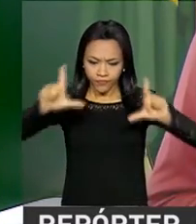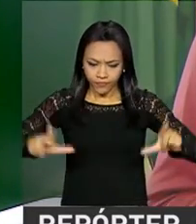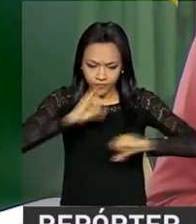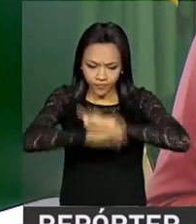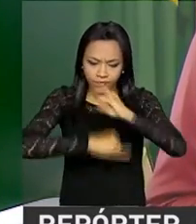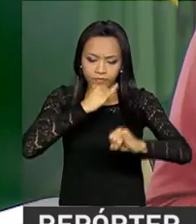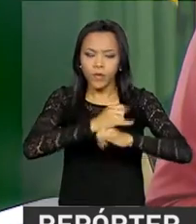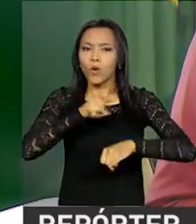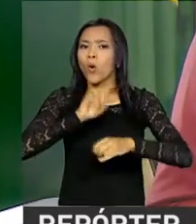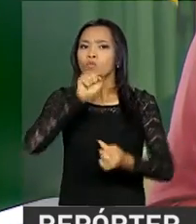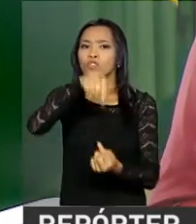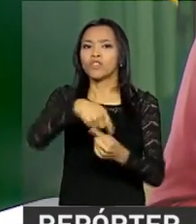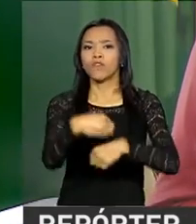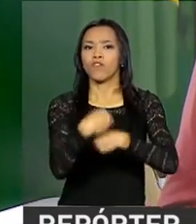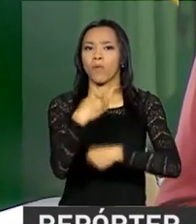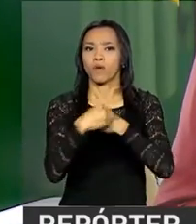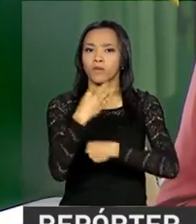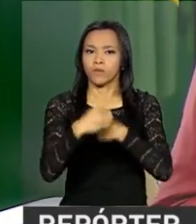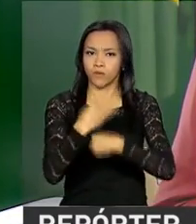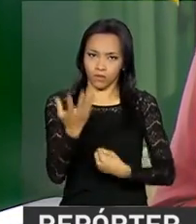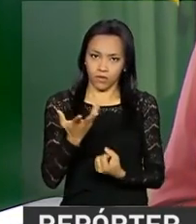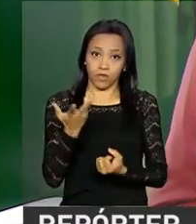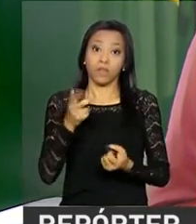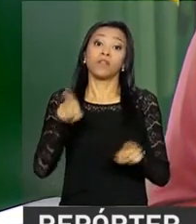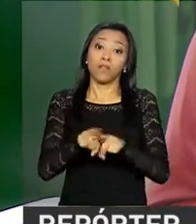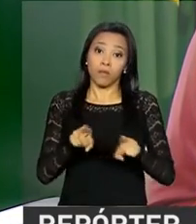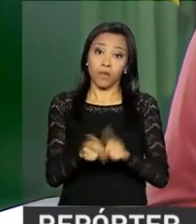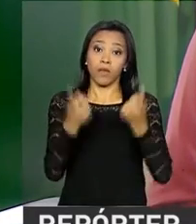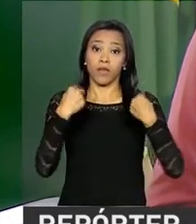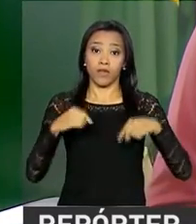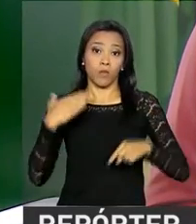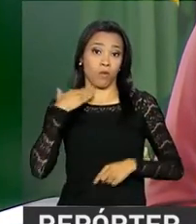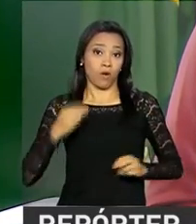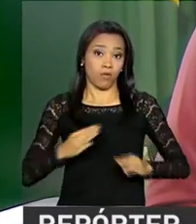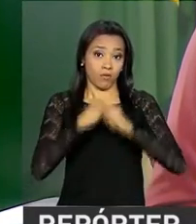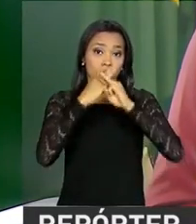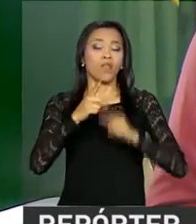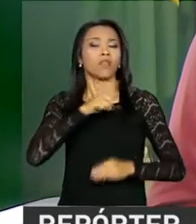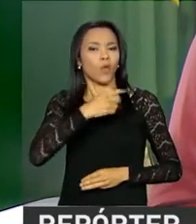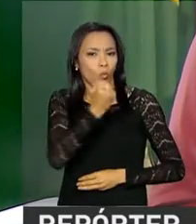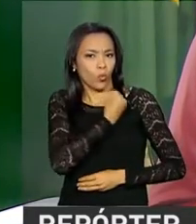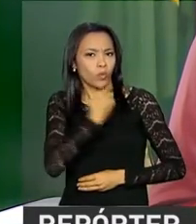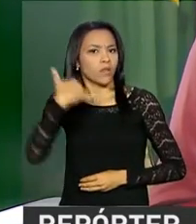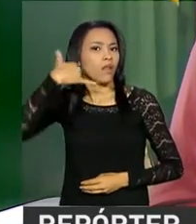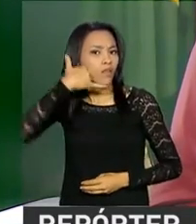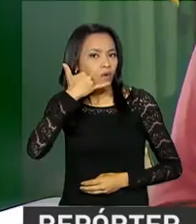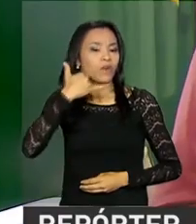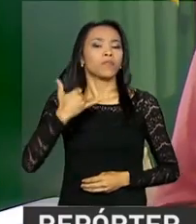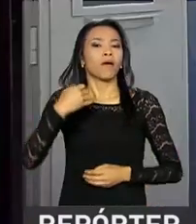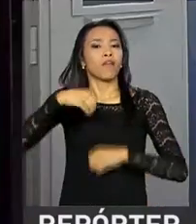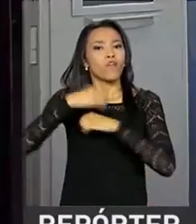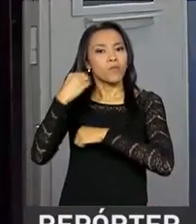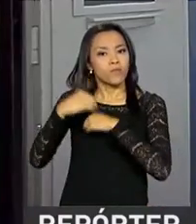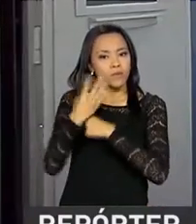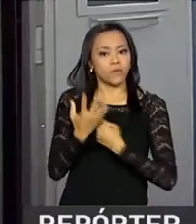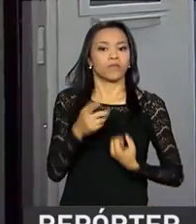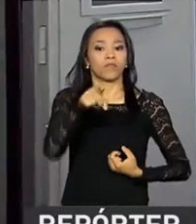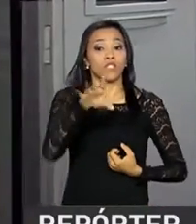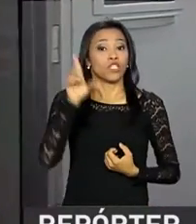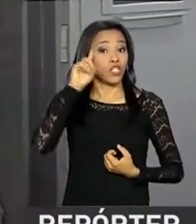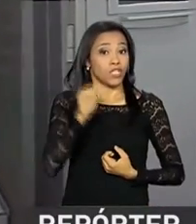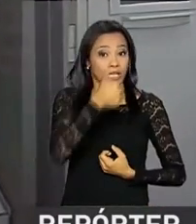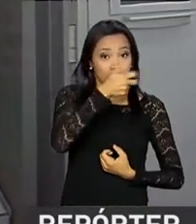dar informações aos trabalhadores. O banco também colocou à disposição um número de telefone para informações. Entre os